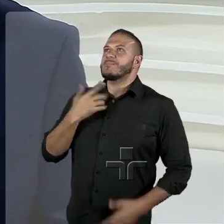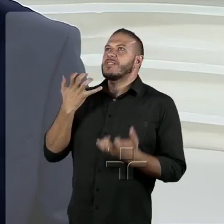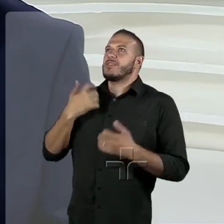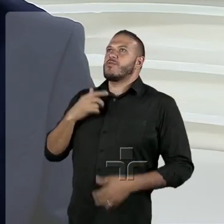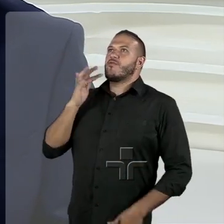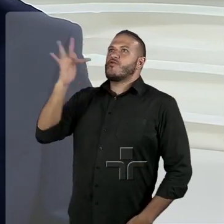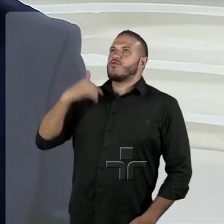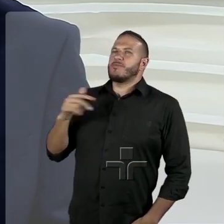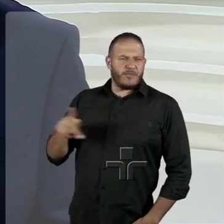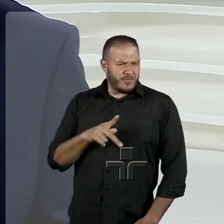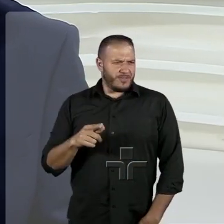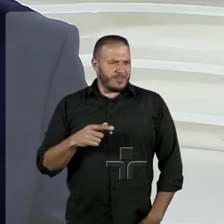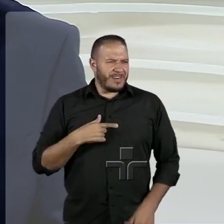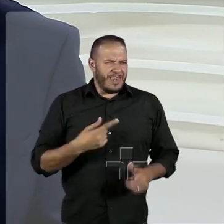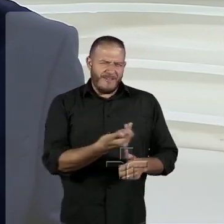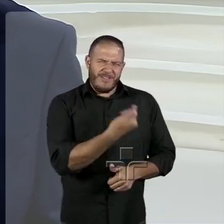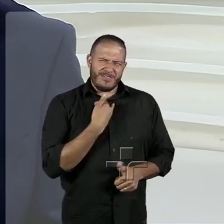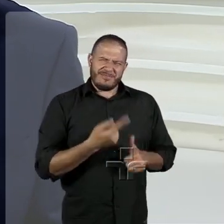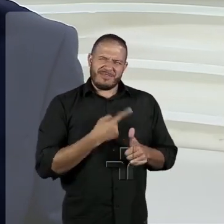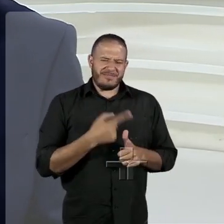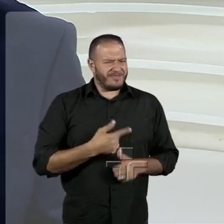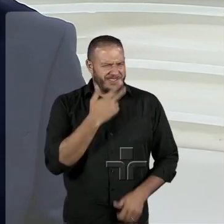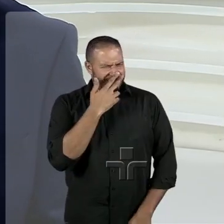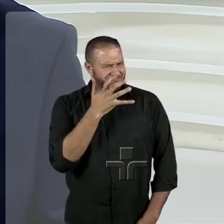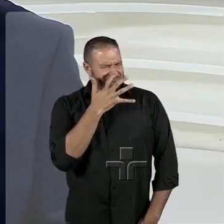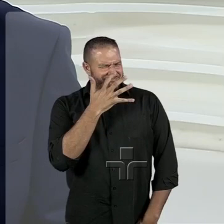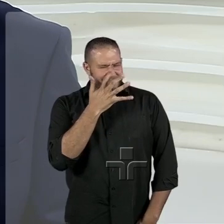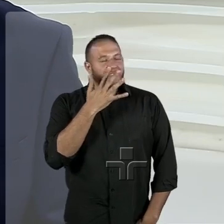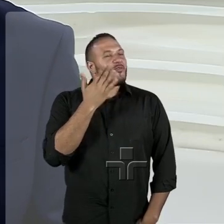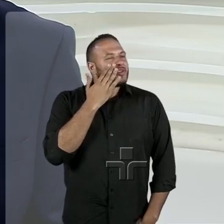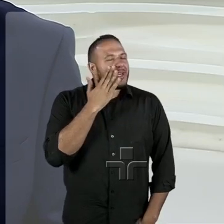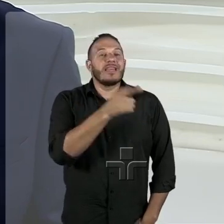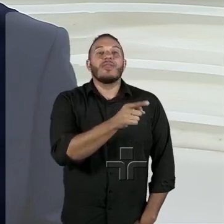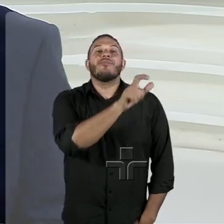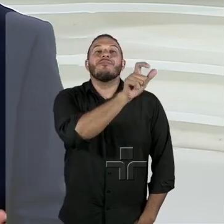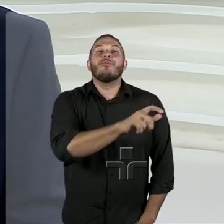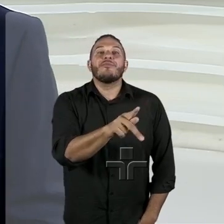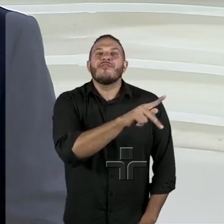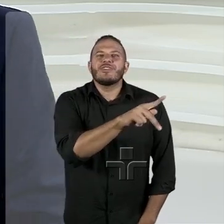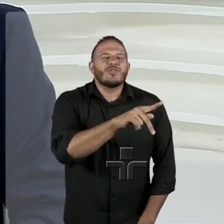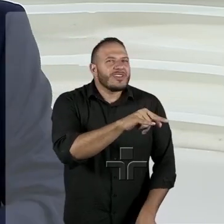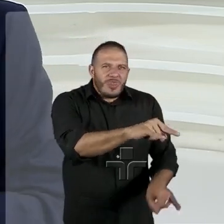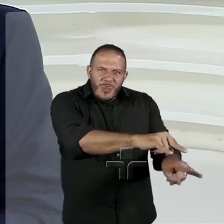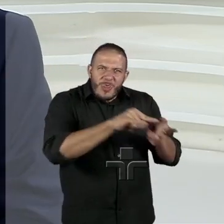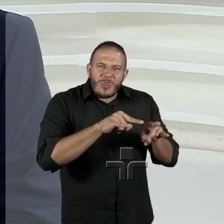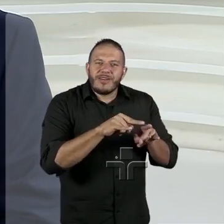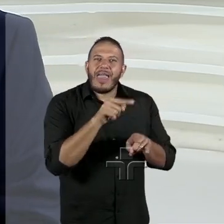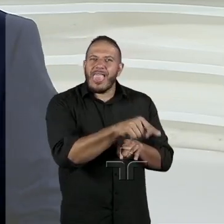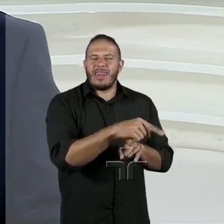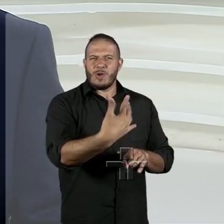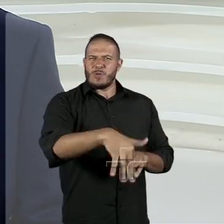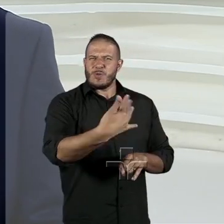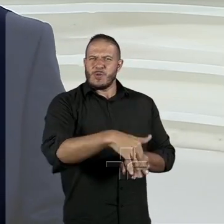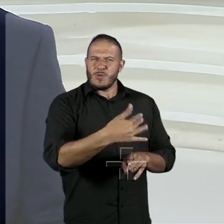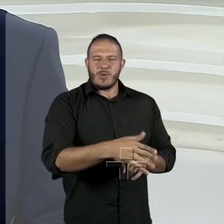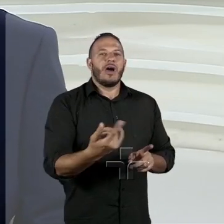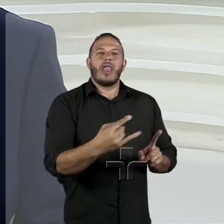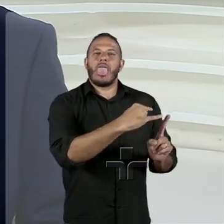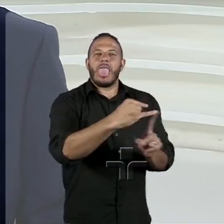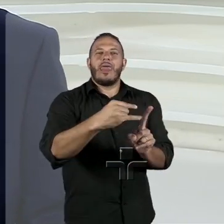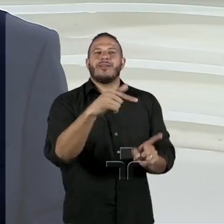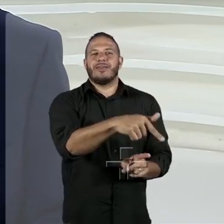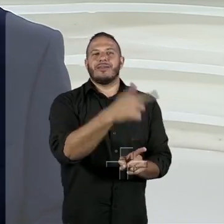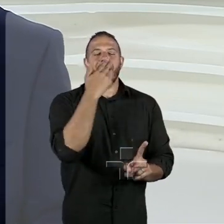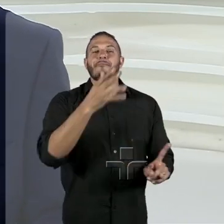professor. Quando ele falou isso a primeira vez, eu achei incrível, fui entender, era um professor que tinha encantado, que tinha sido um grande professor que